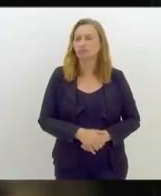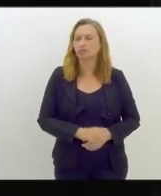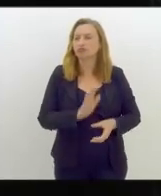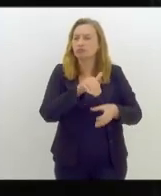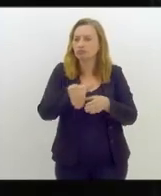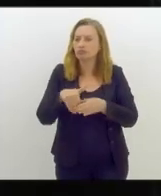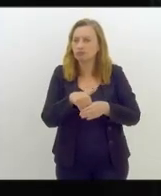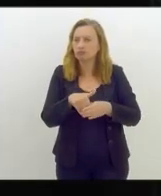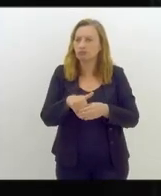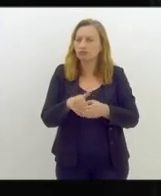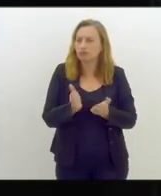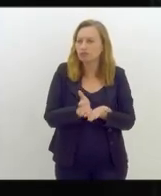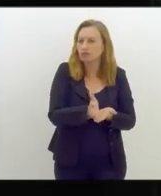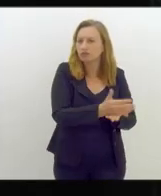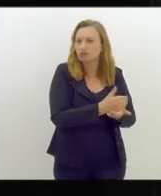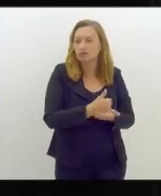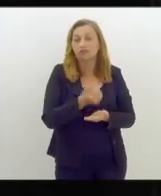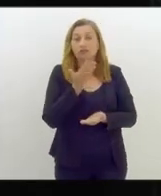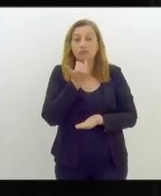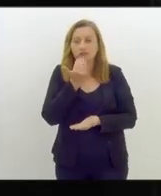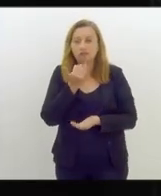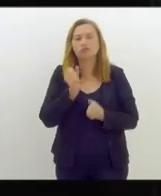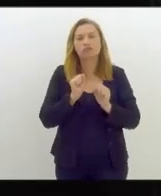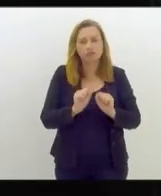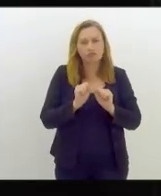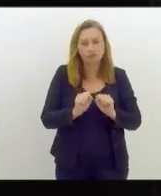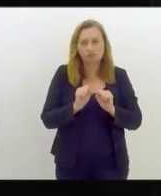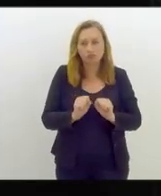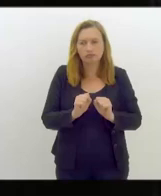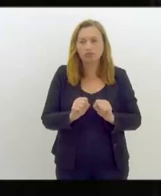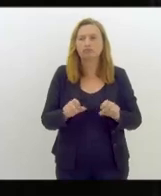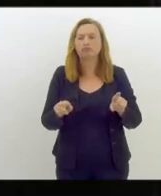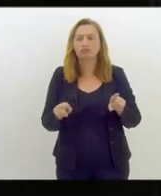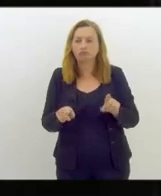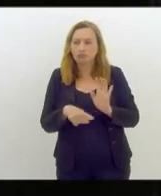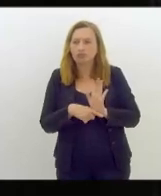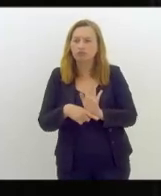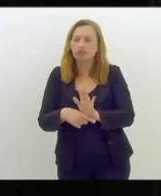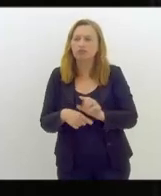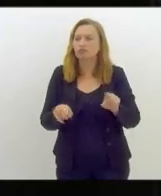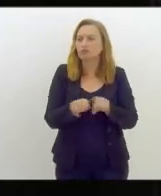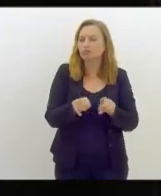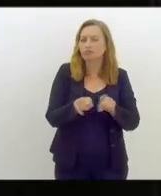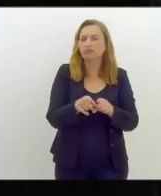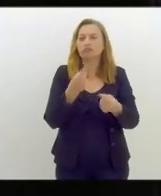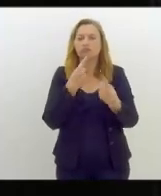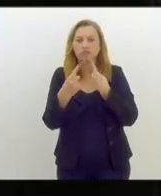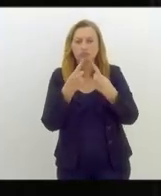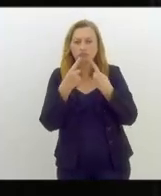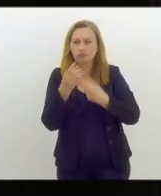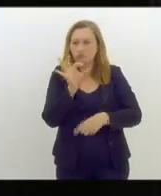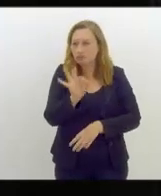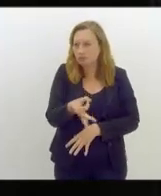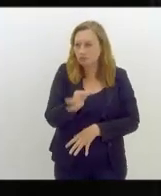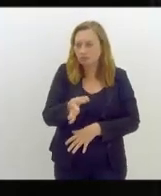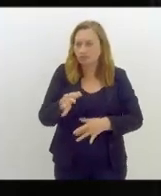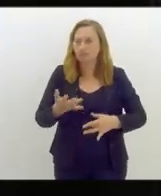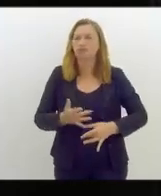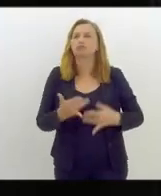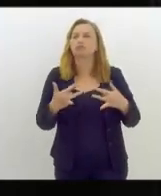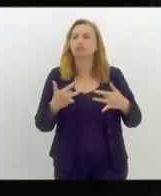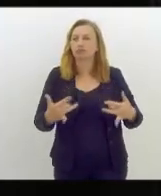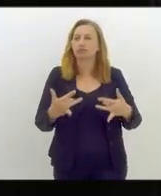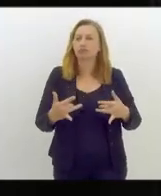campanhas de arrecadação de alimento. E puderam socorrer também com um diálogo franco e fraterno com